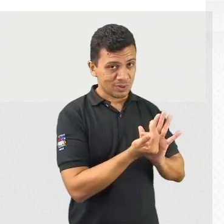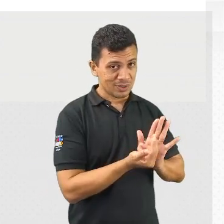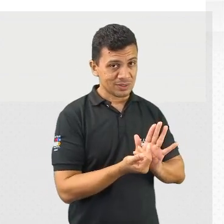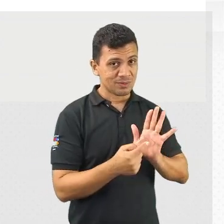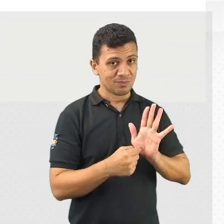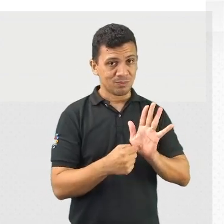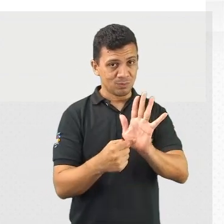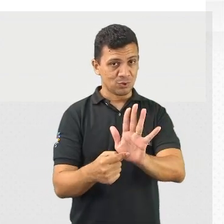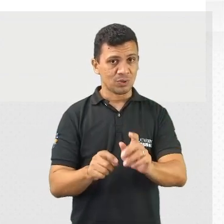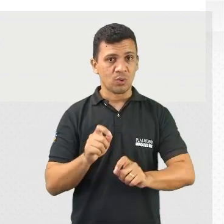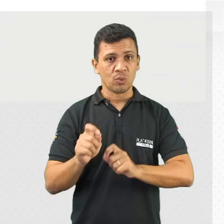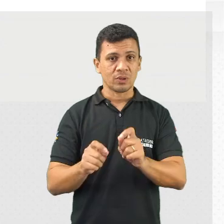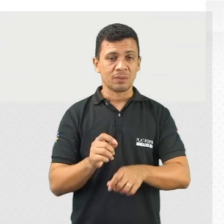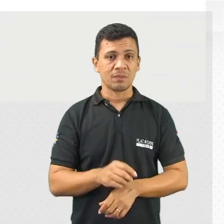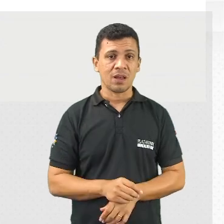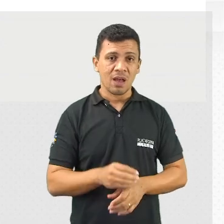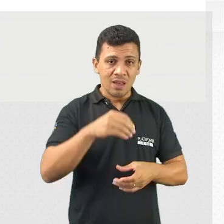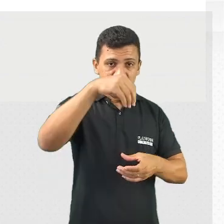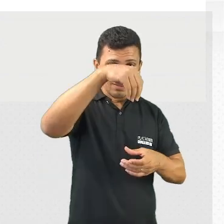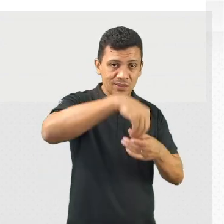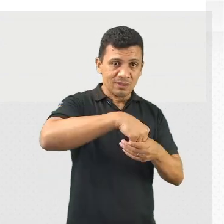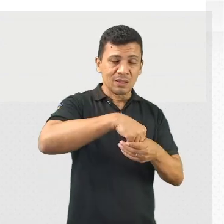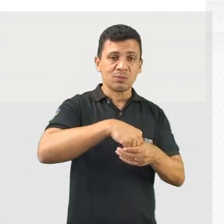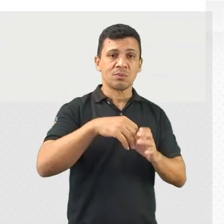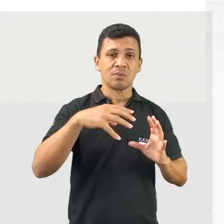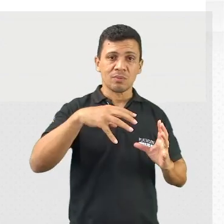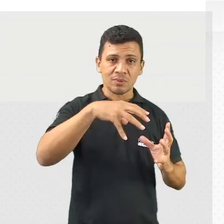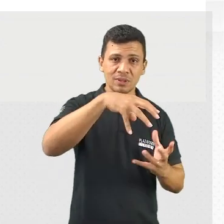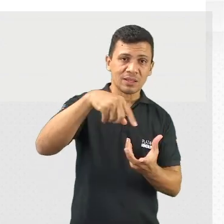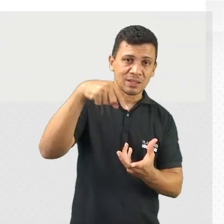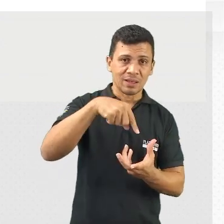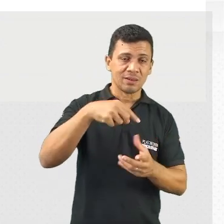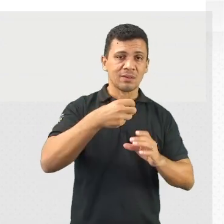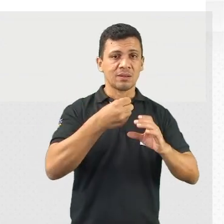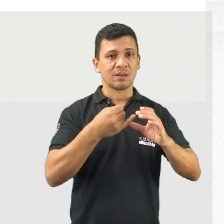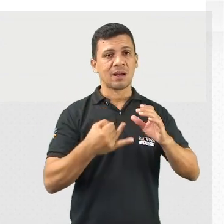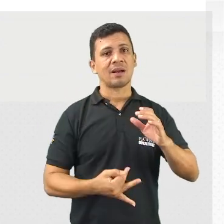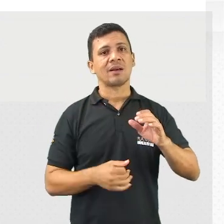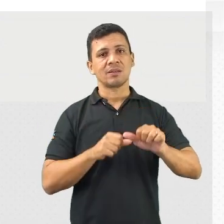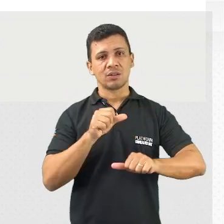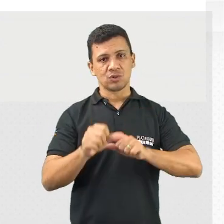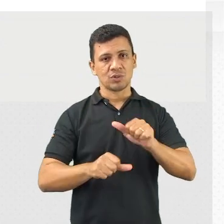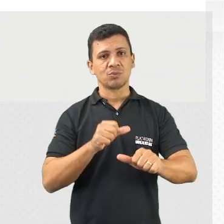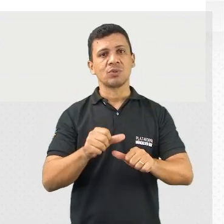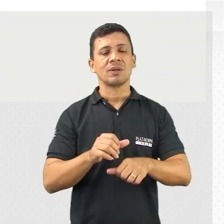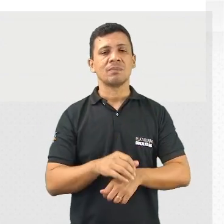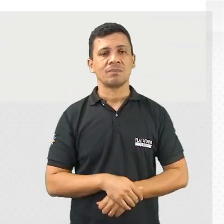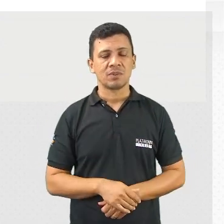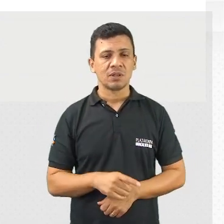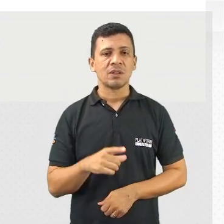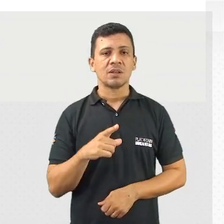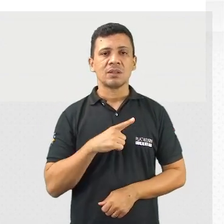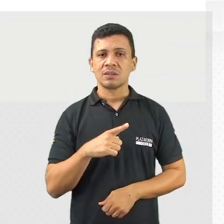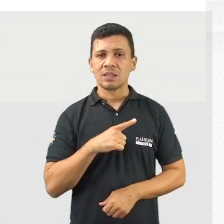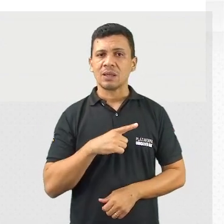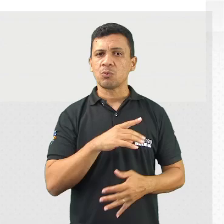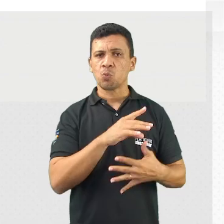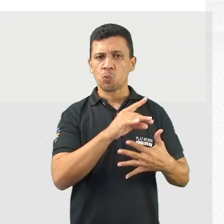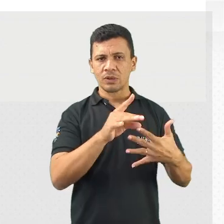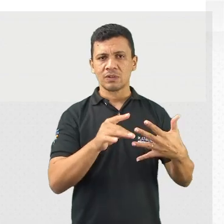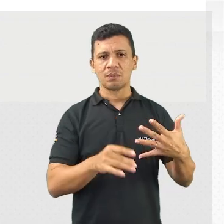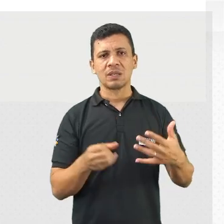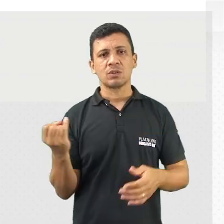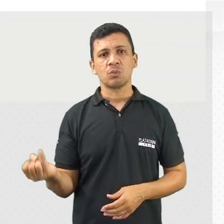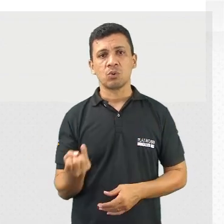evidenciado que no centro da Terra essa característica vai se alterar. A gente tem um elemento no centro da Terra de muita importância,